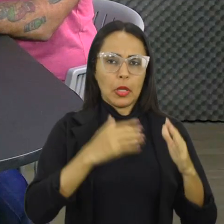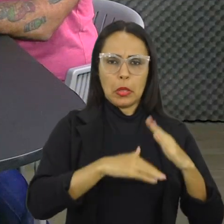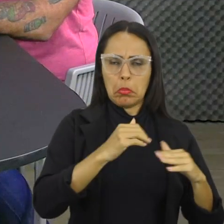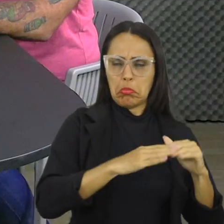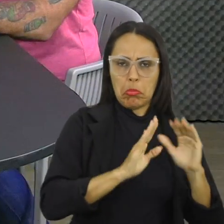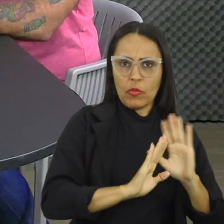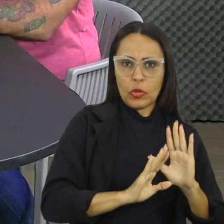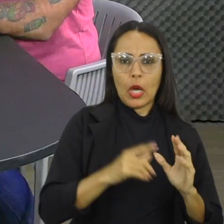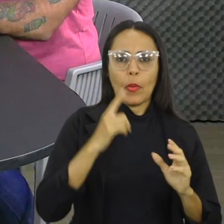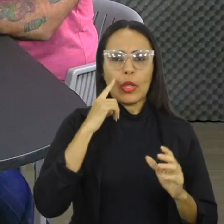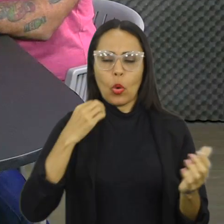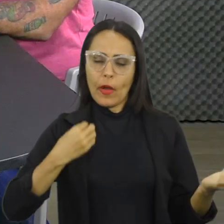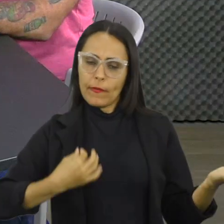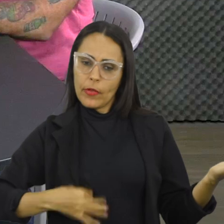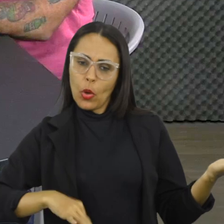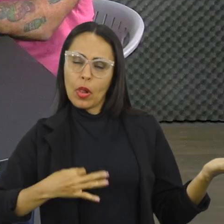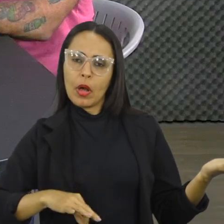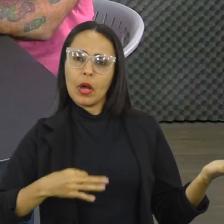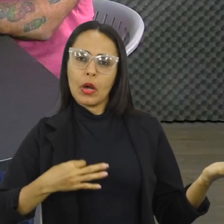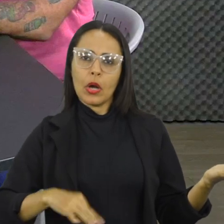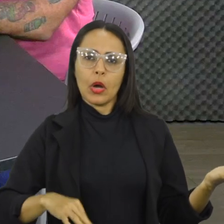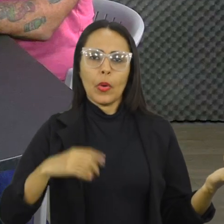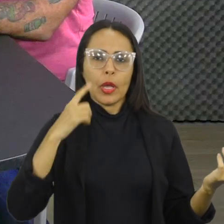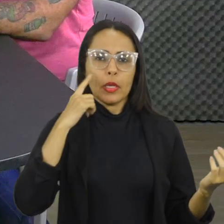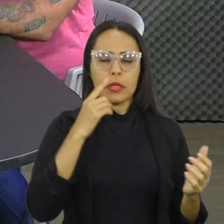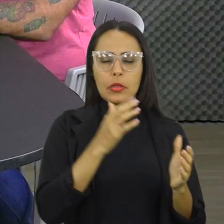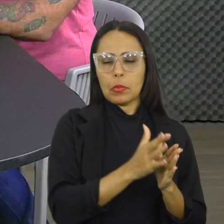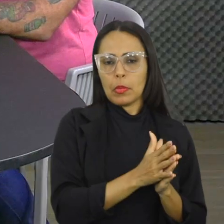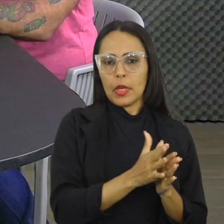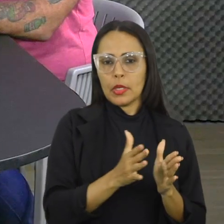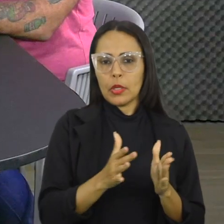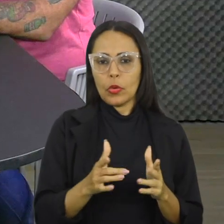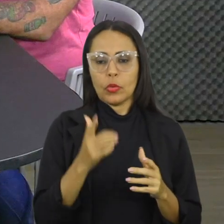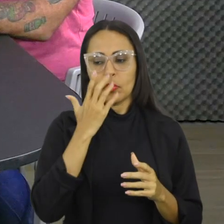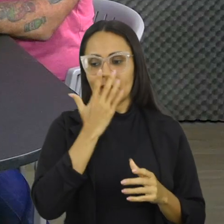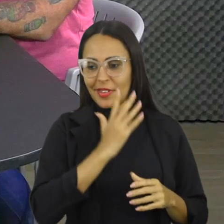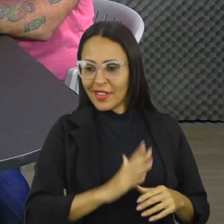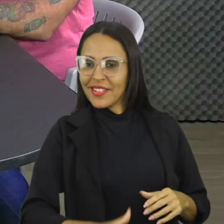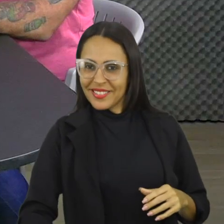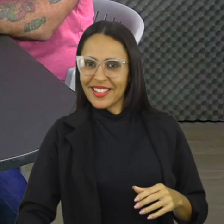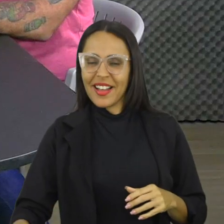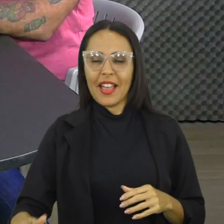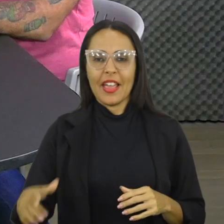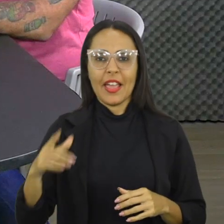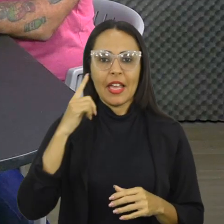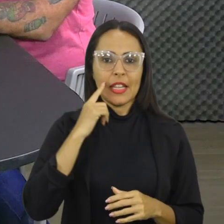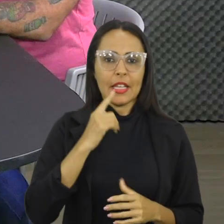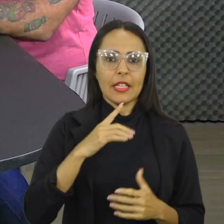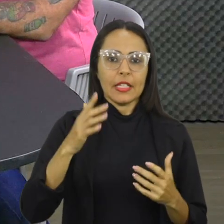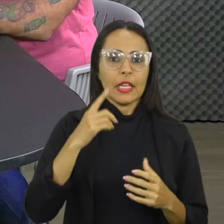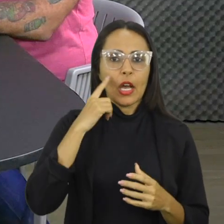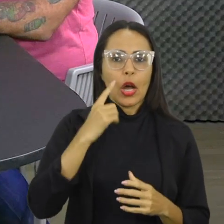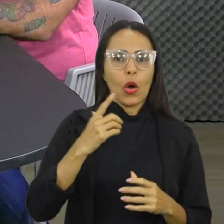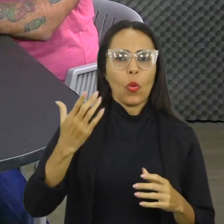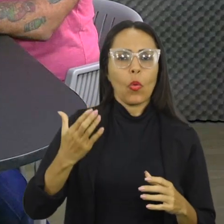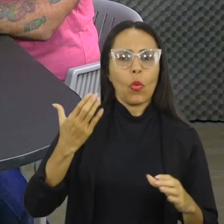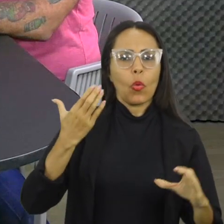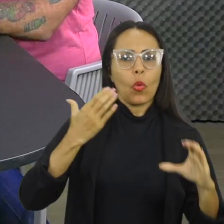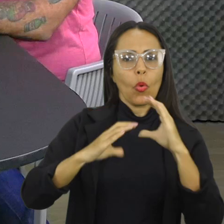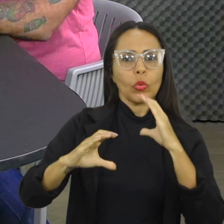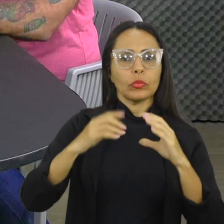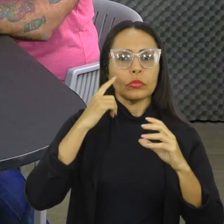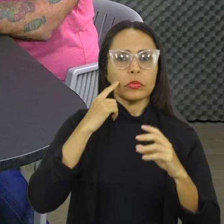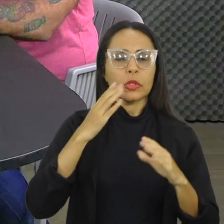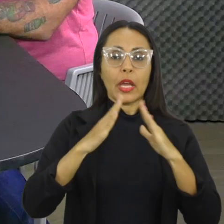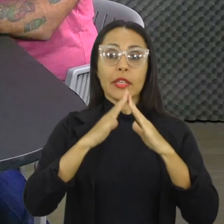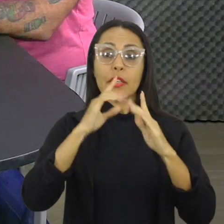e toca violão. Toca violão, ele na época que a gente era criança, ele regia um coro da